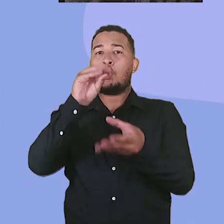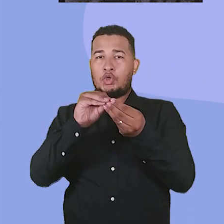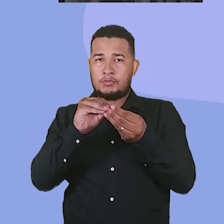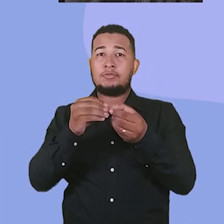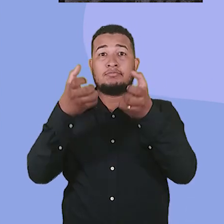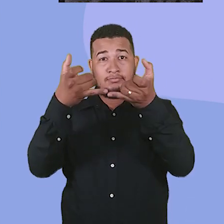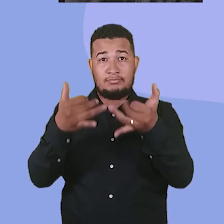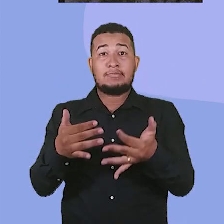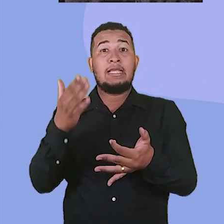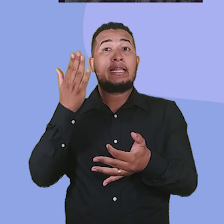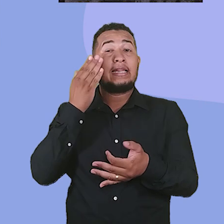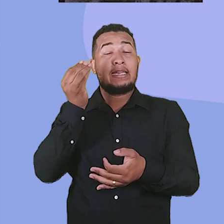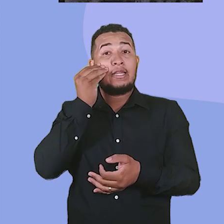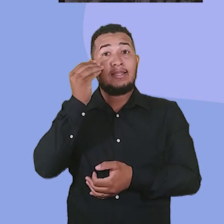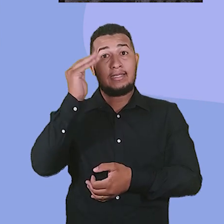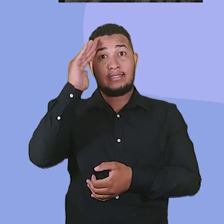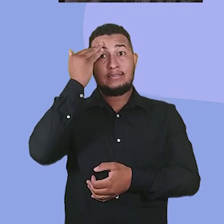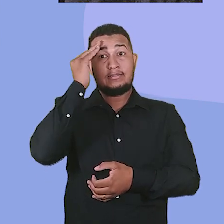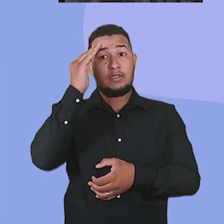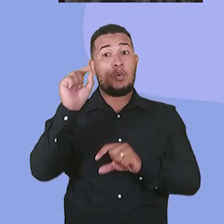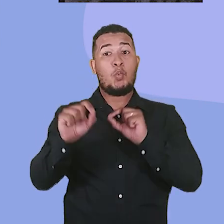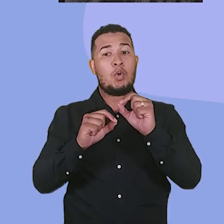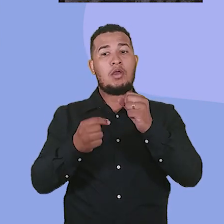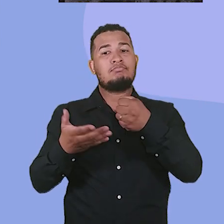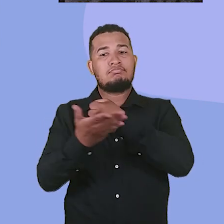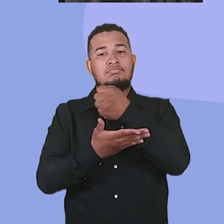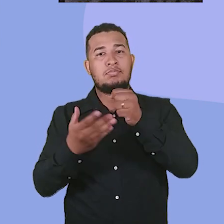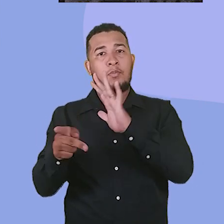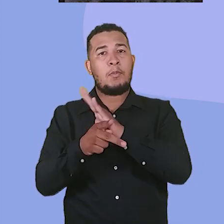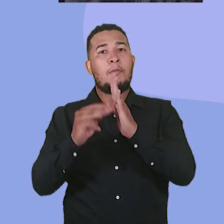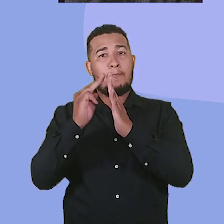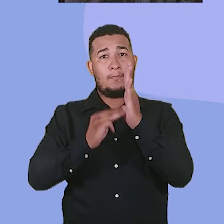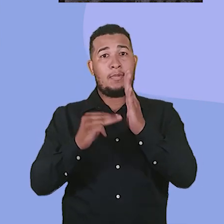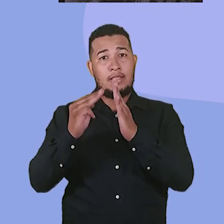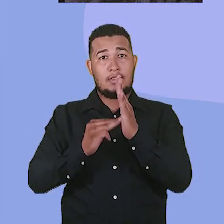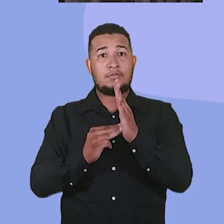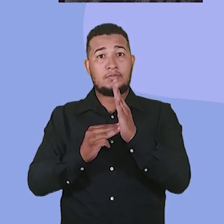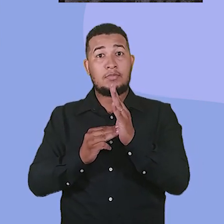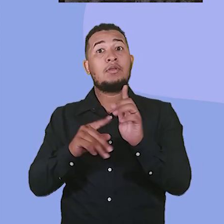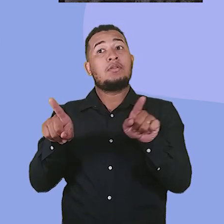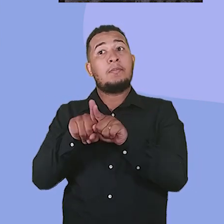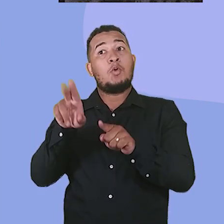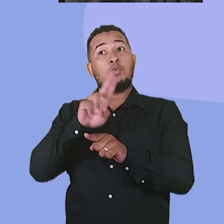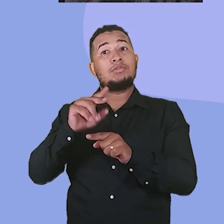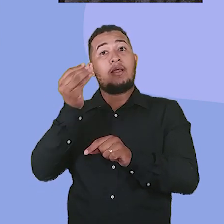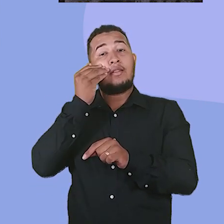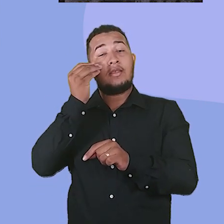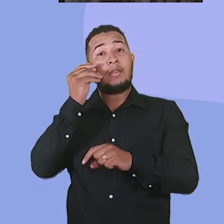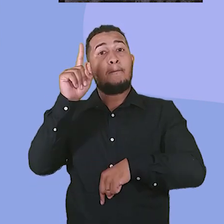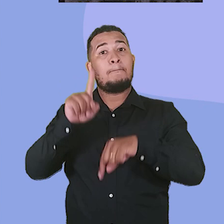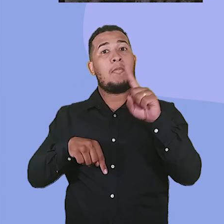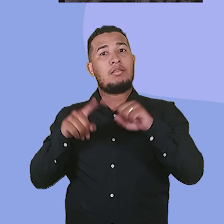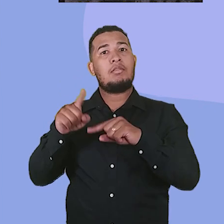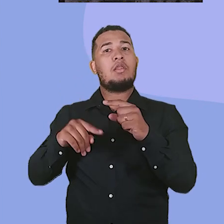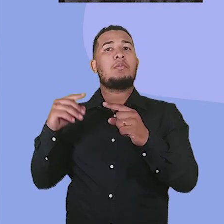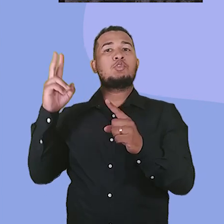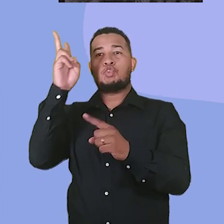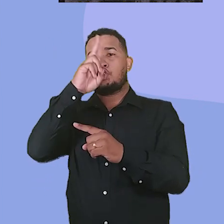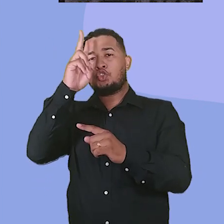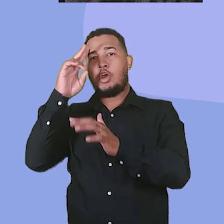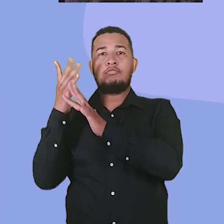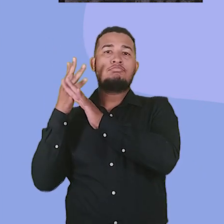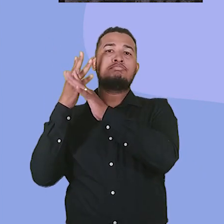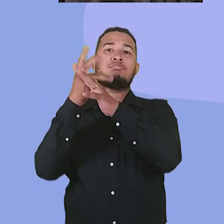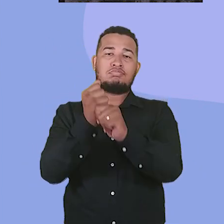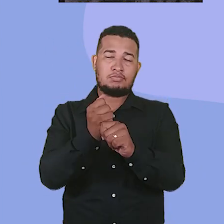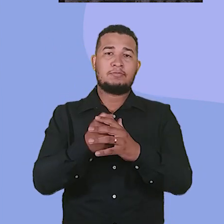entender quais são os fundamentos desse método, vamos tentar fazer isso com o materialismo histórico e